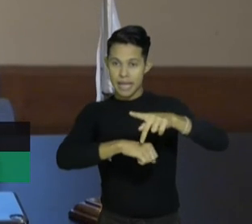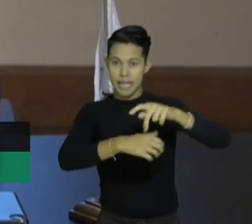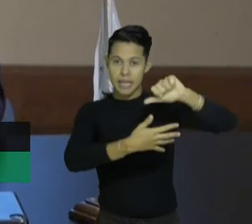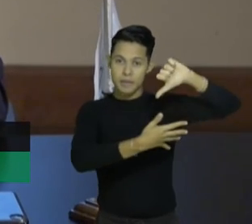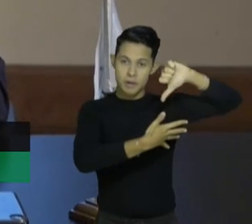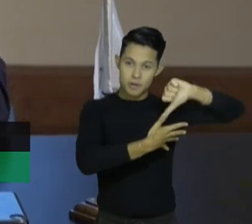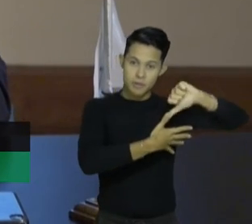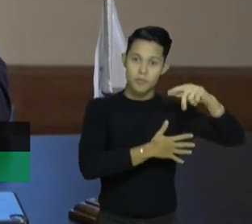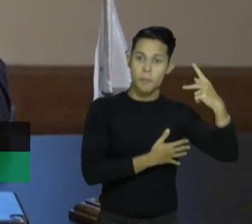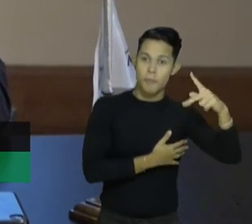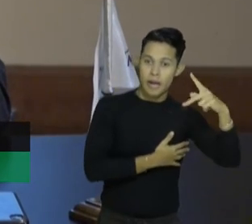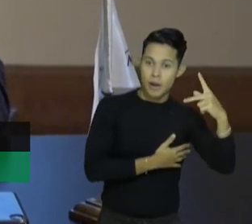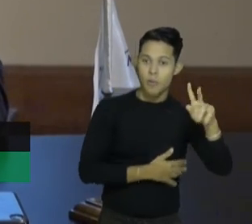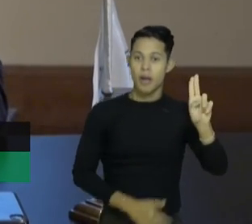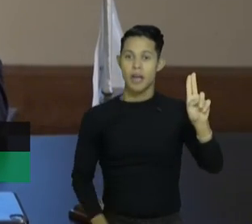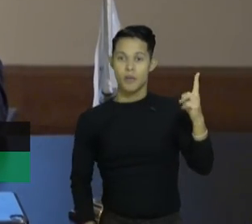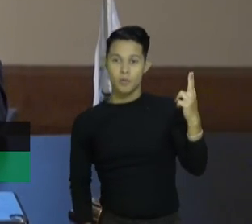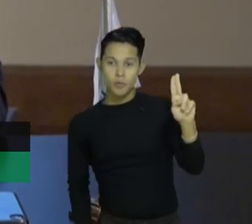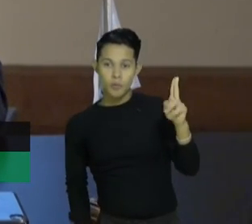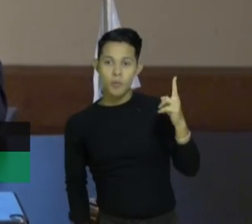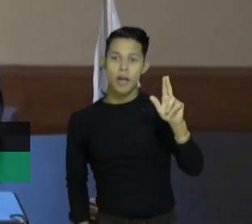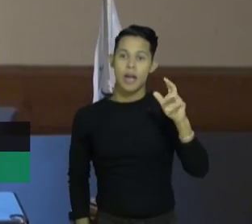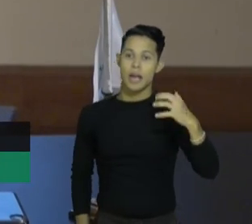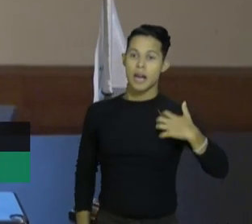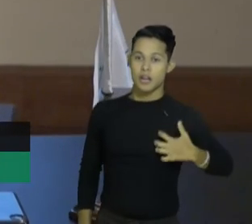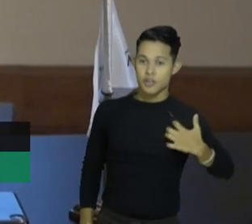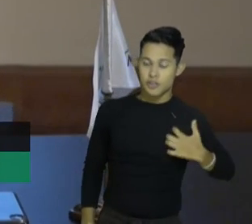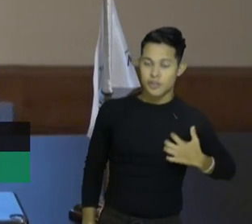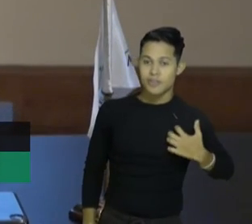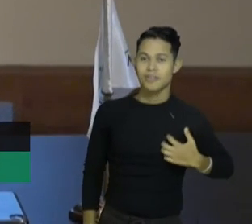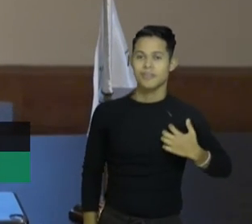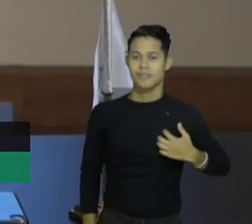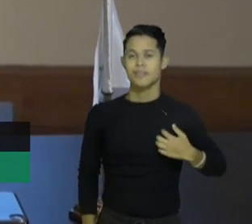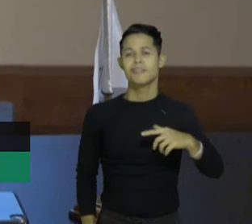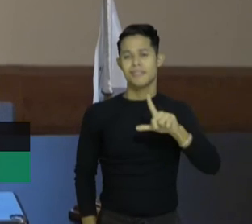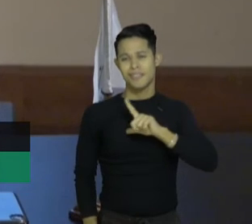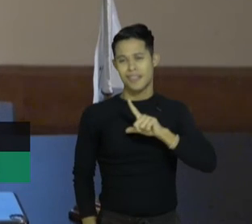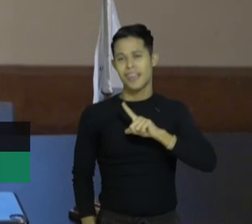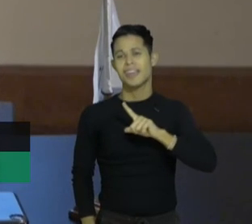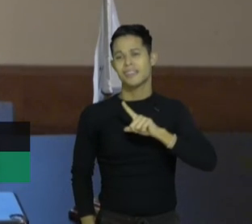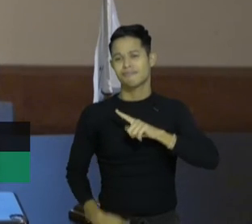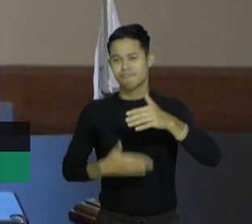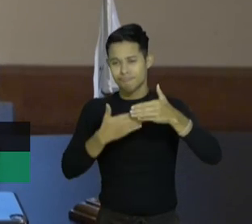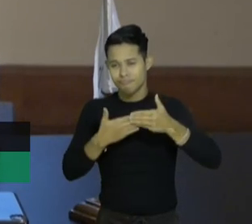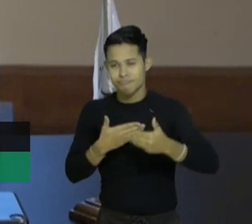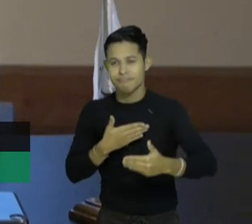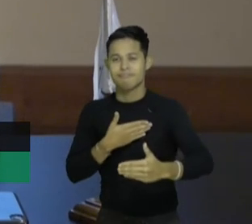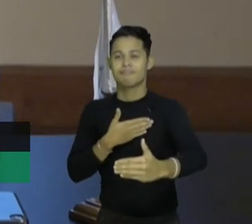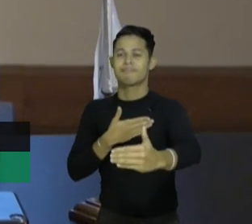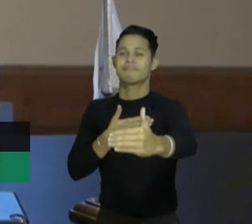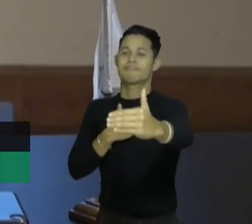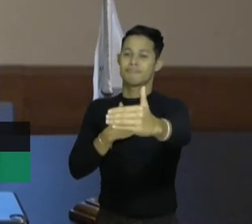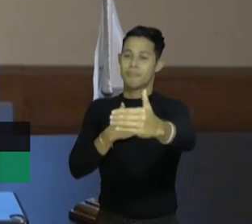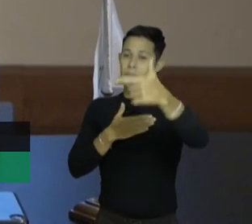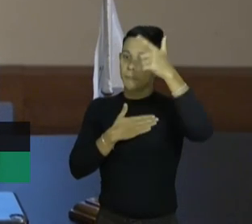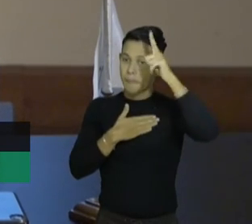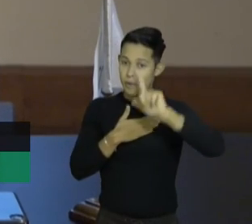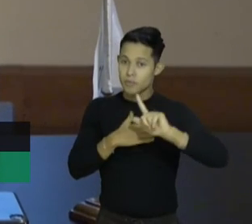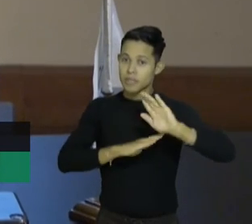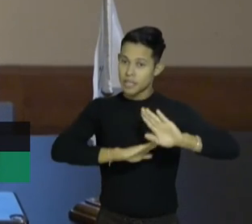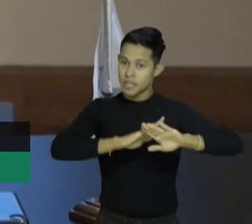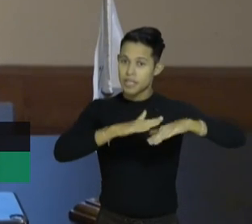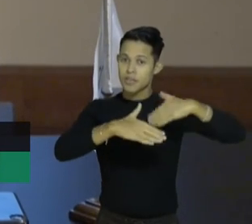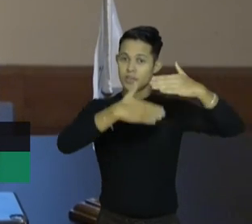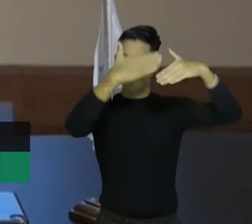Paraguai Uruguai Argentina ainda tem muito caminho percorrer na direção do desenvolvimento